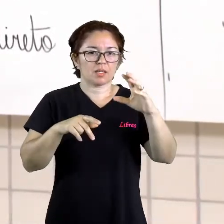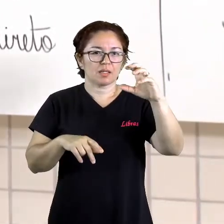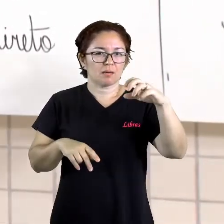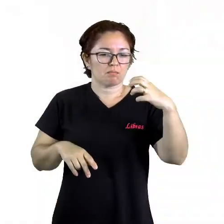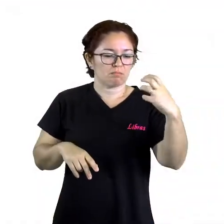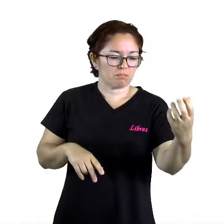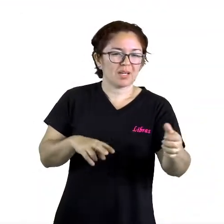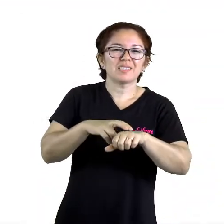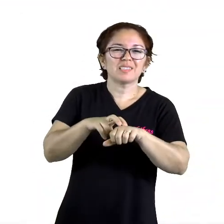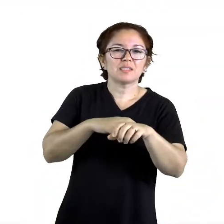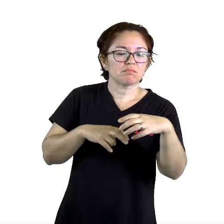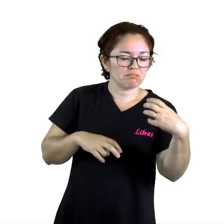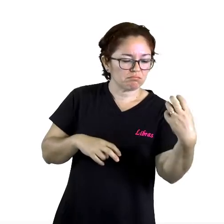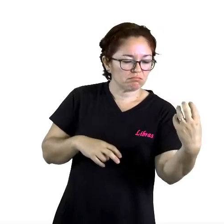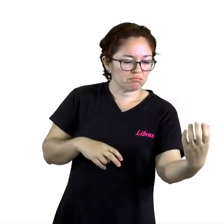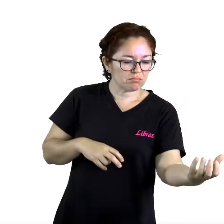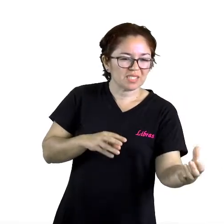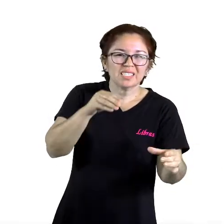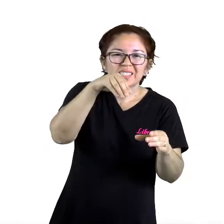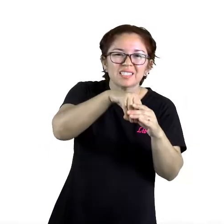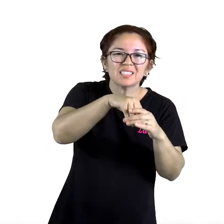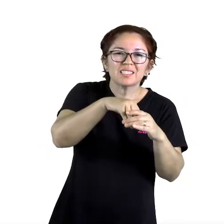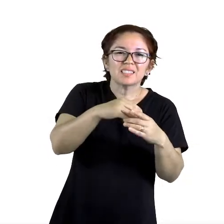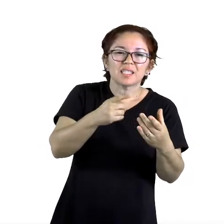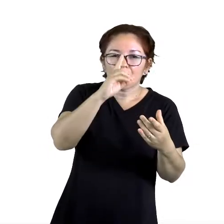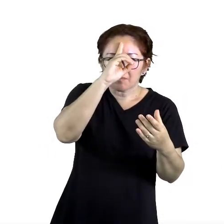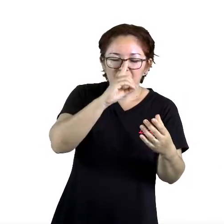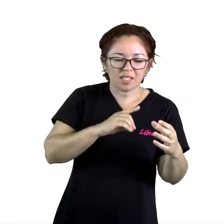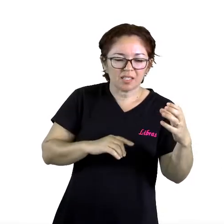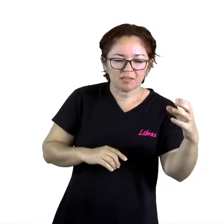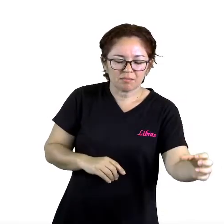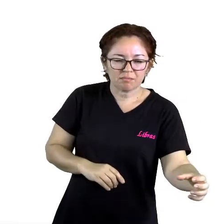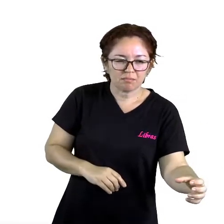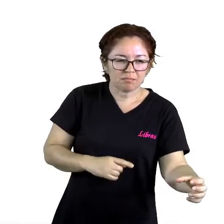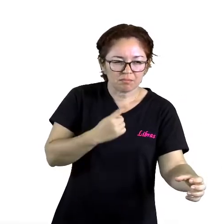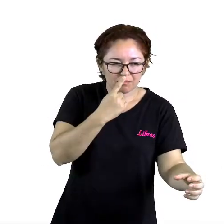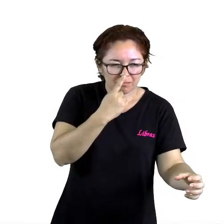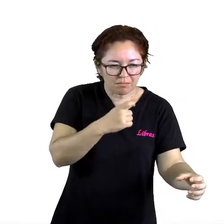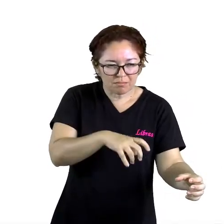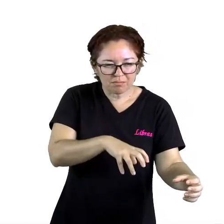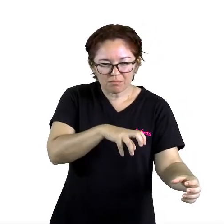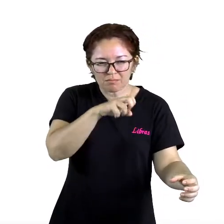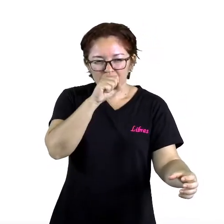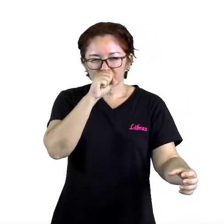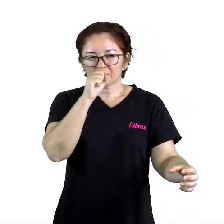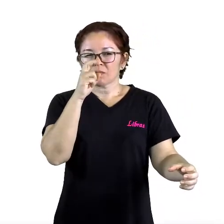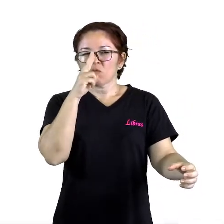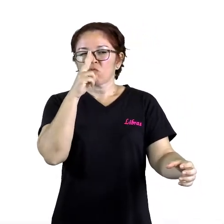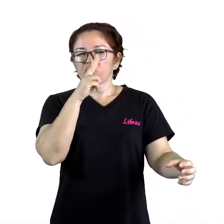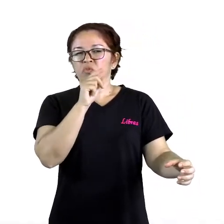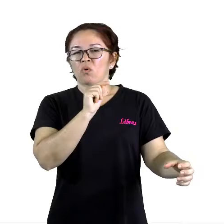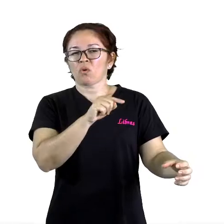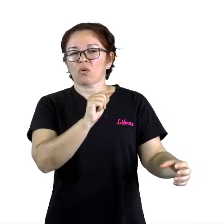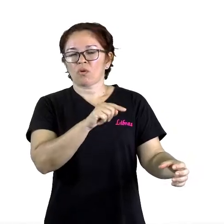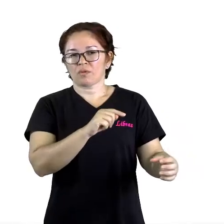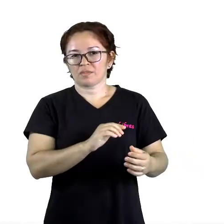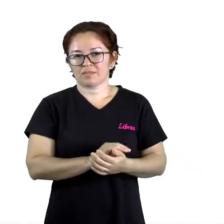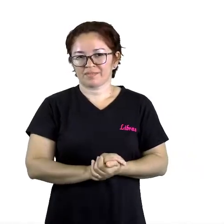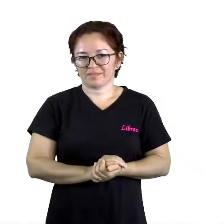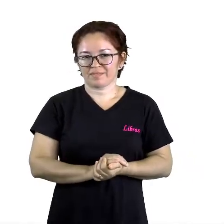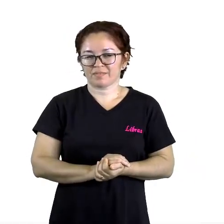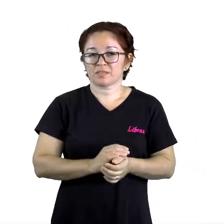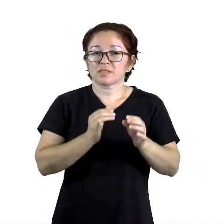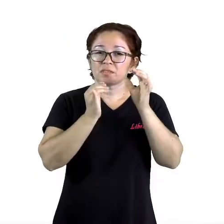Pequi? O cheiro forte, sujeito. Vinha do Pequi, predicado. Quem vem de algum lugar,